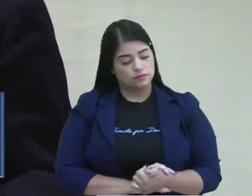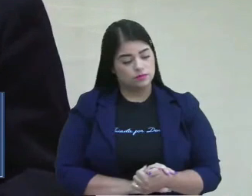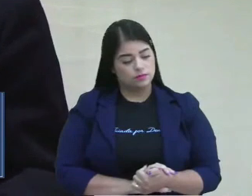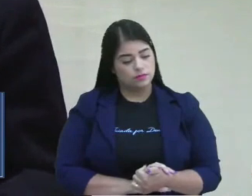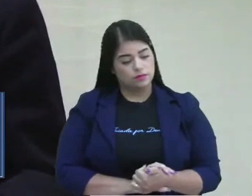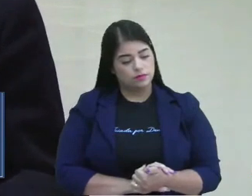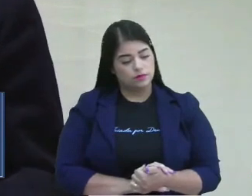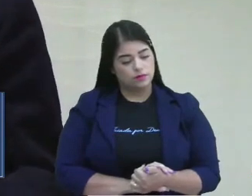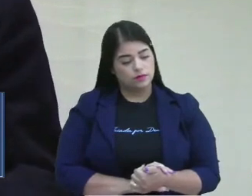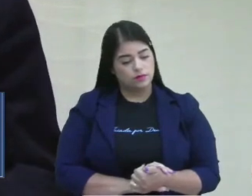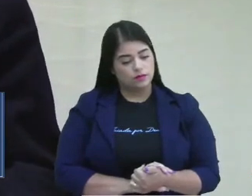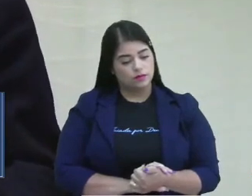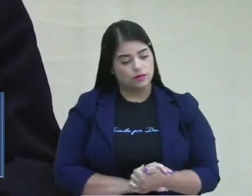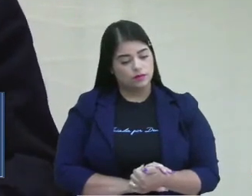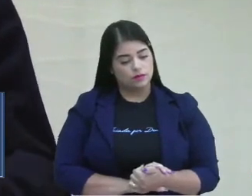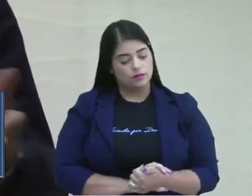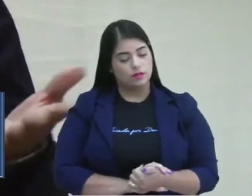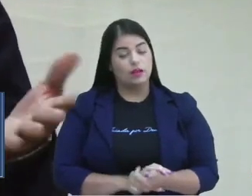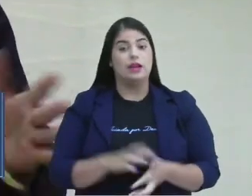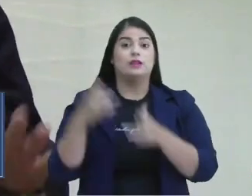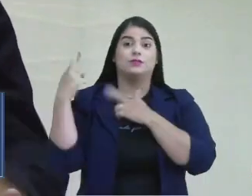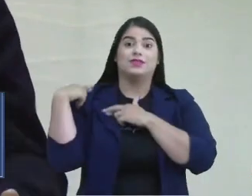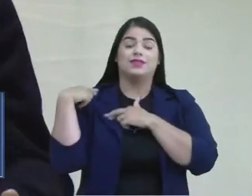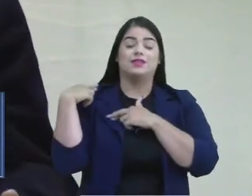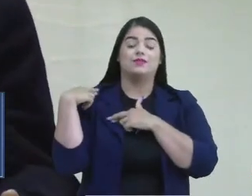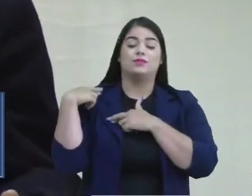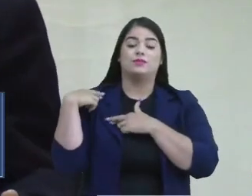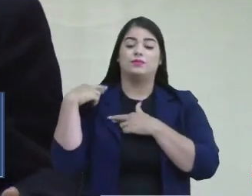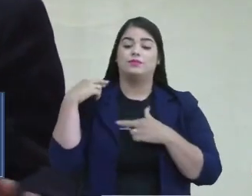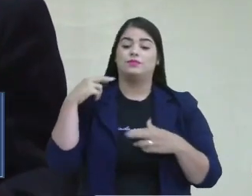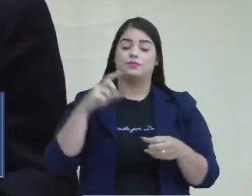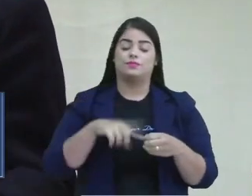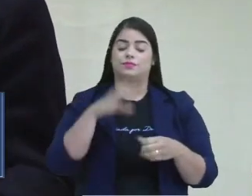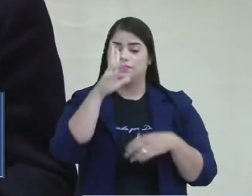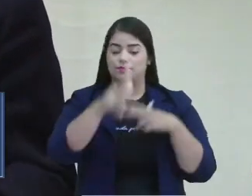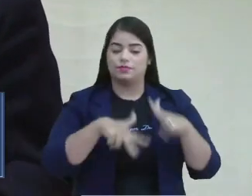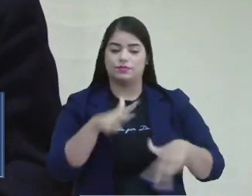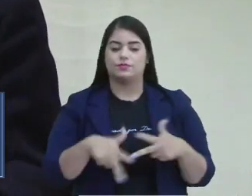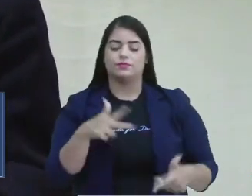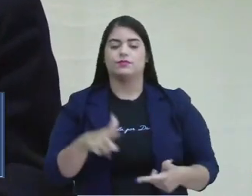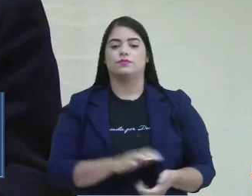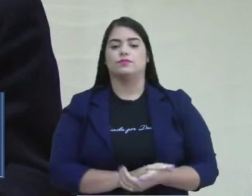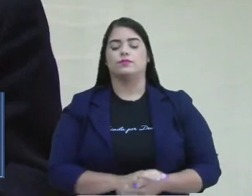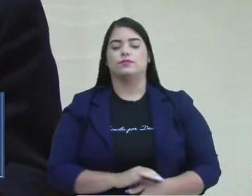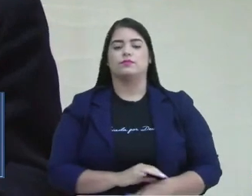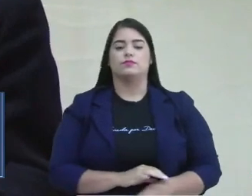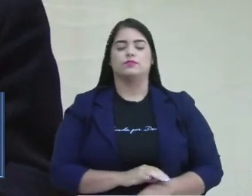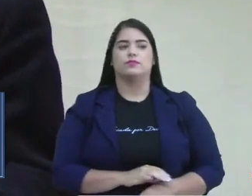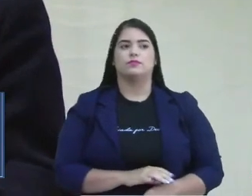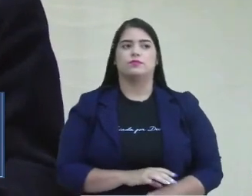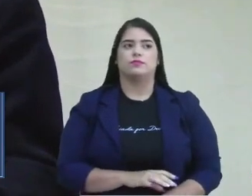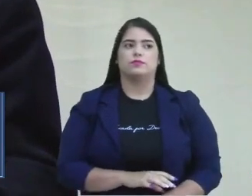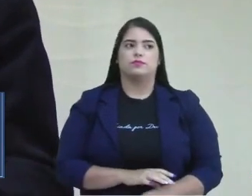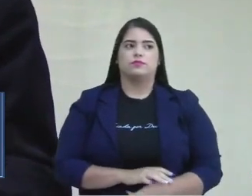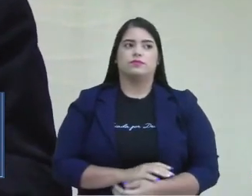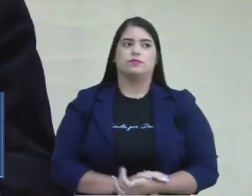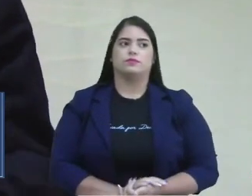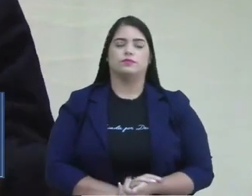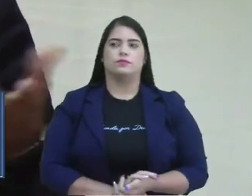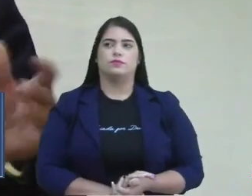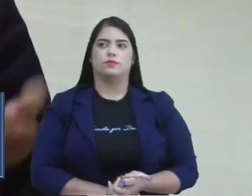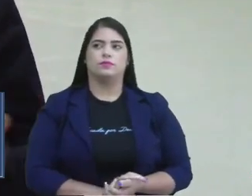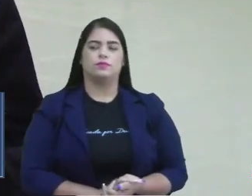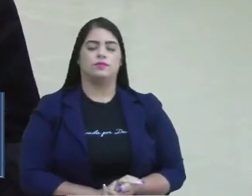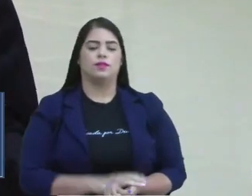representando o município de São Bento do Una. Quero mandar um abraço também para a vereadora Neide, que não pôde fazer presente hoje,